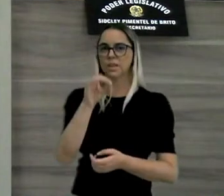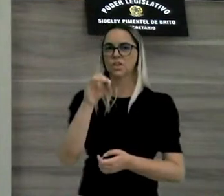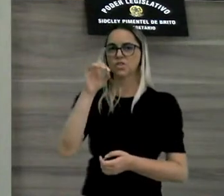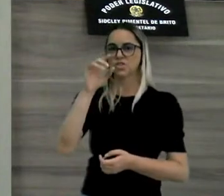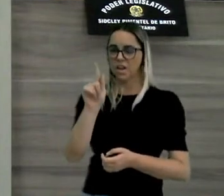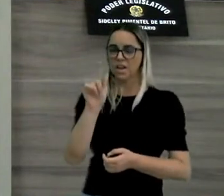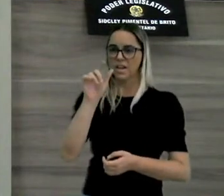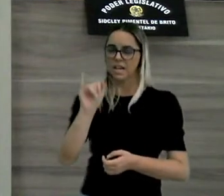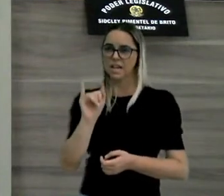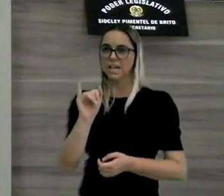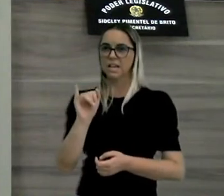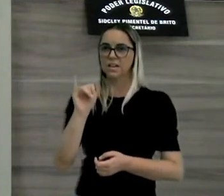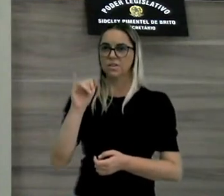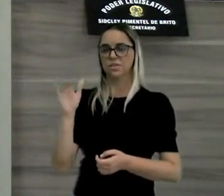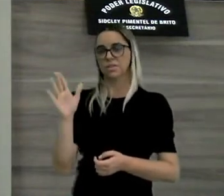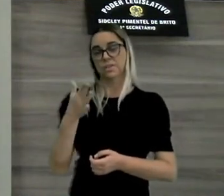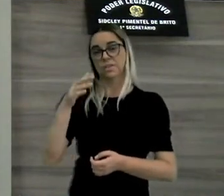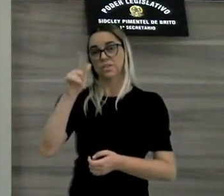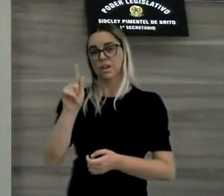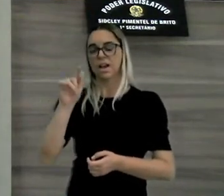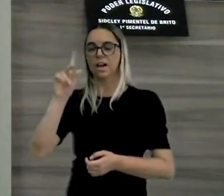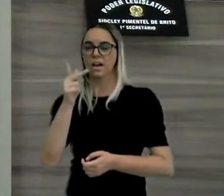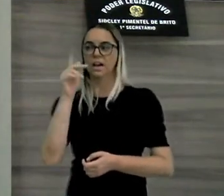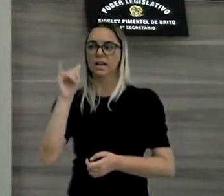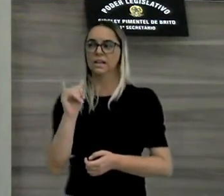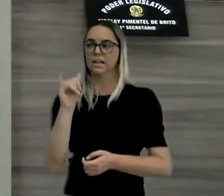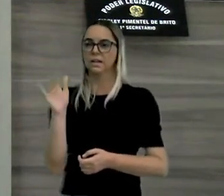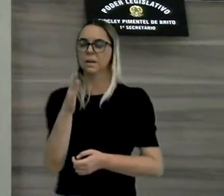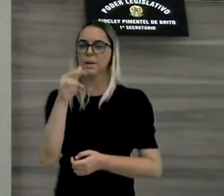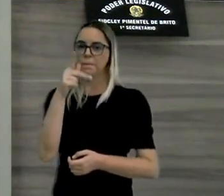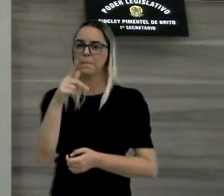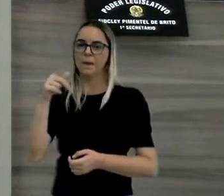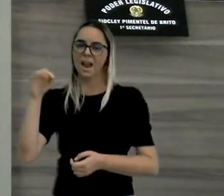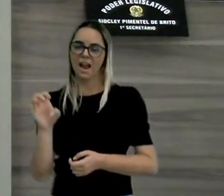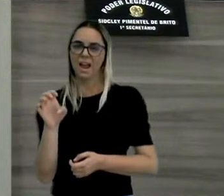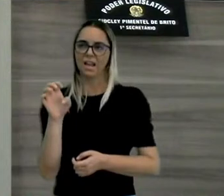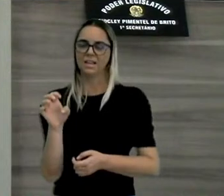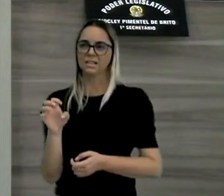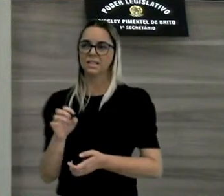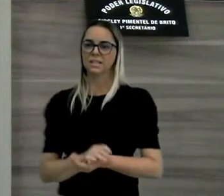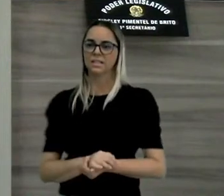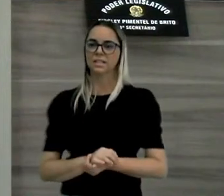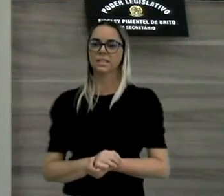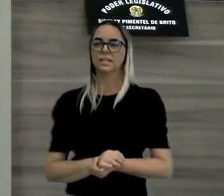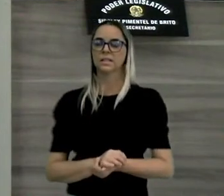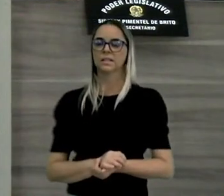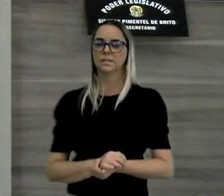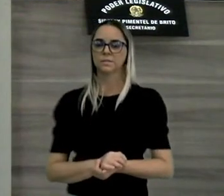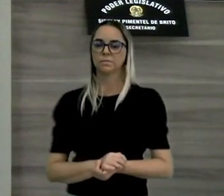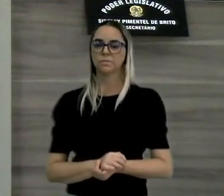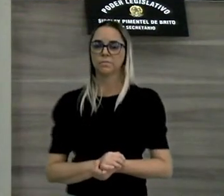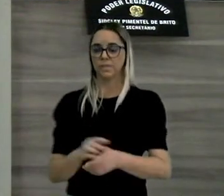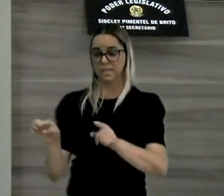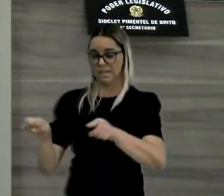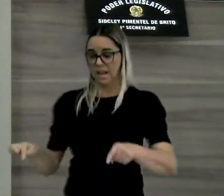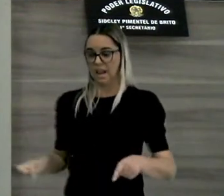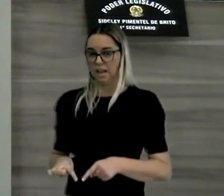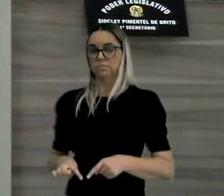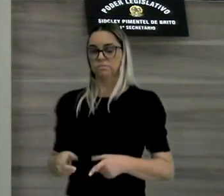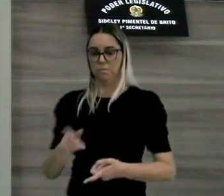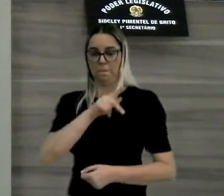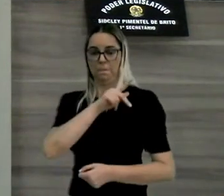bar ggi bar GP de 15 de março de 2024 do gabinete pessoal do Presidente da